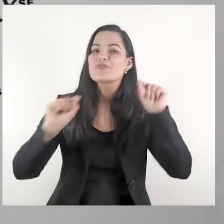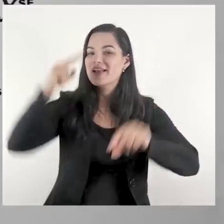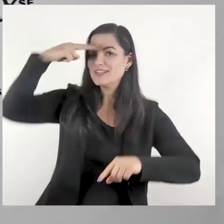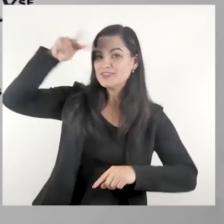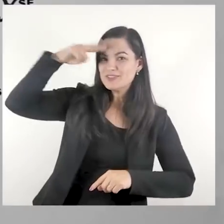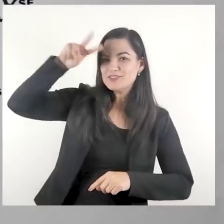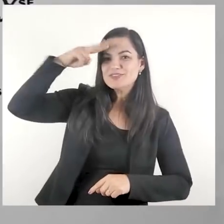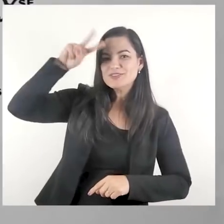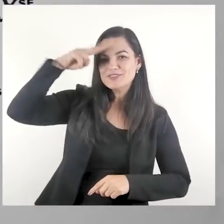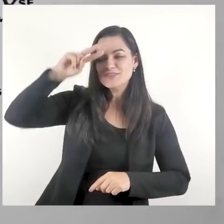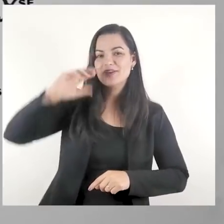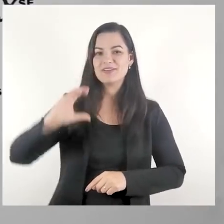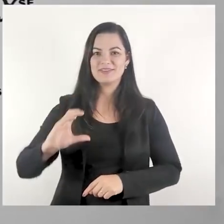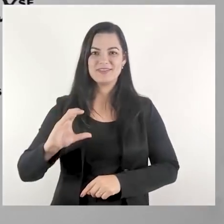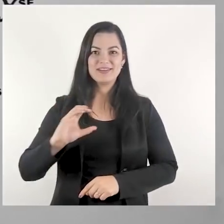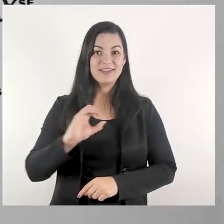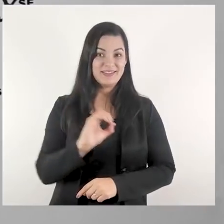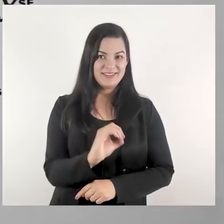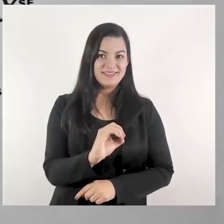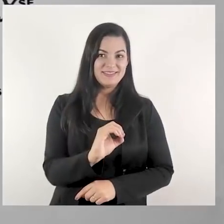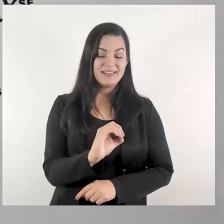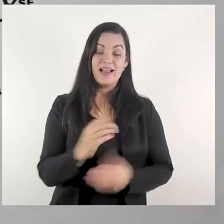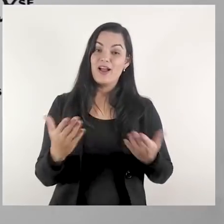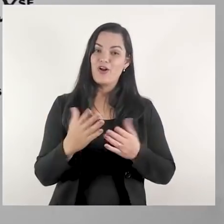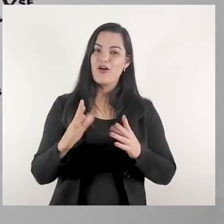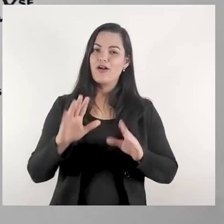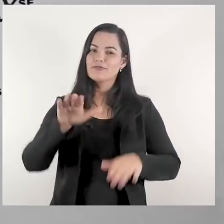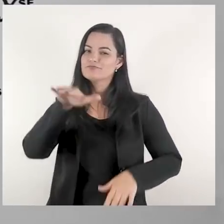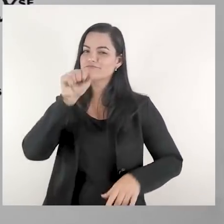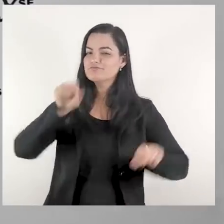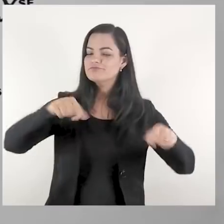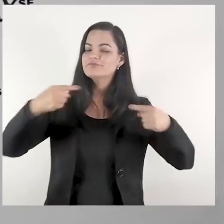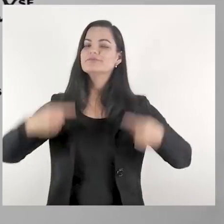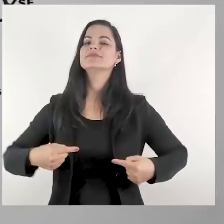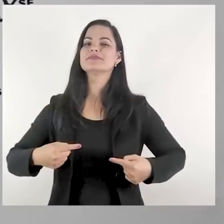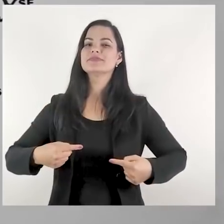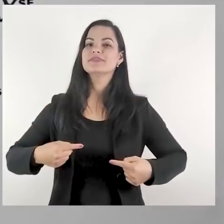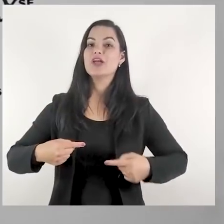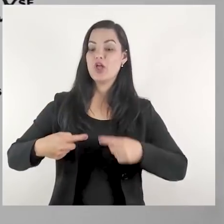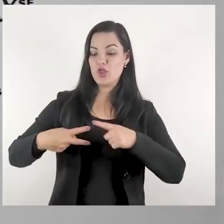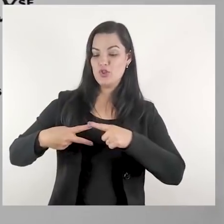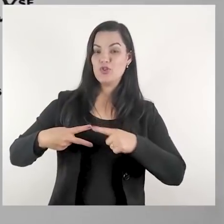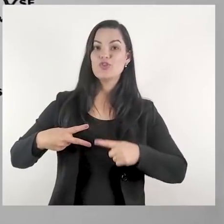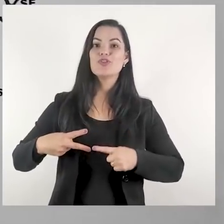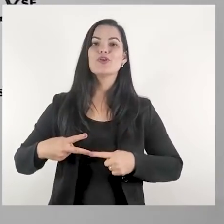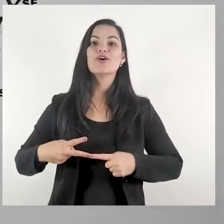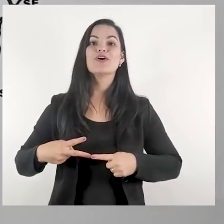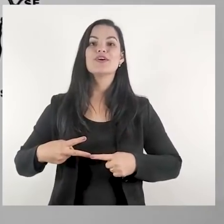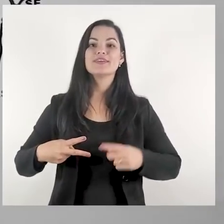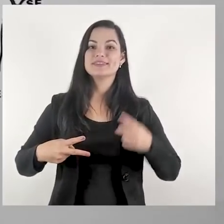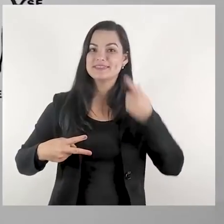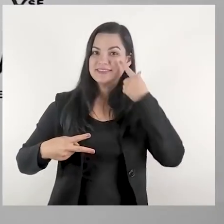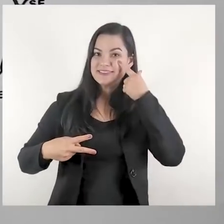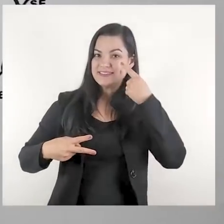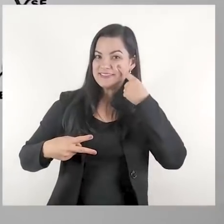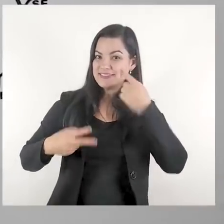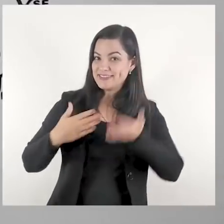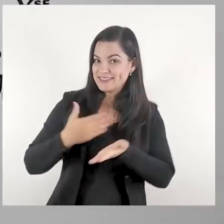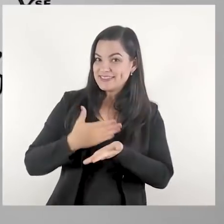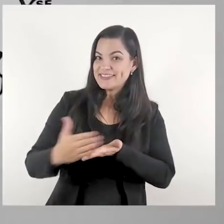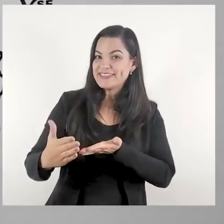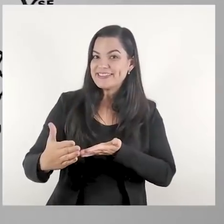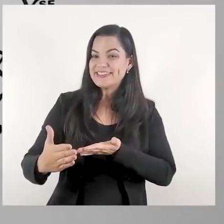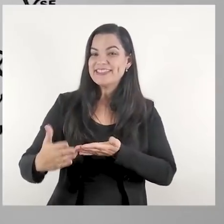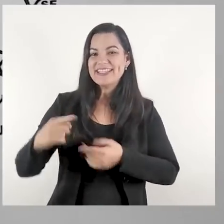região Centro-Oeste. Vou agora te desafiar a duas situações. Então vamos logo começar